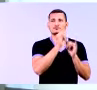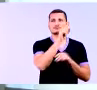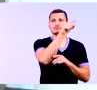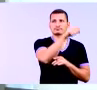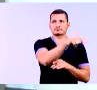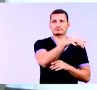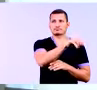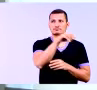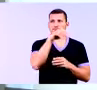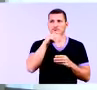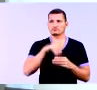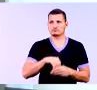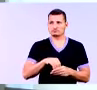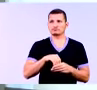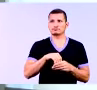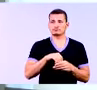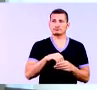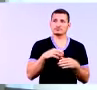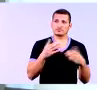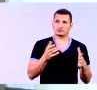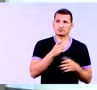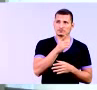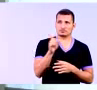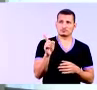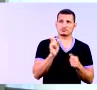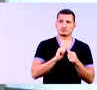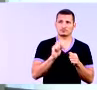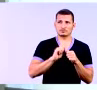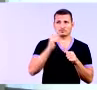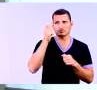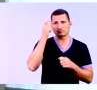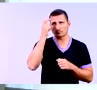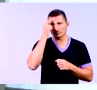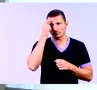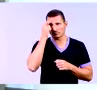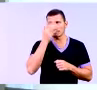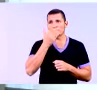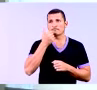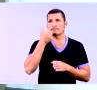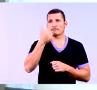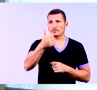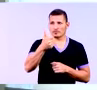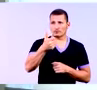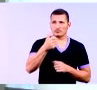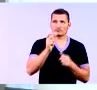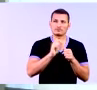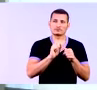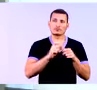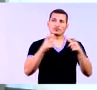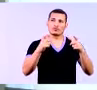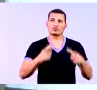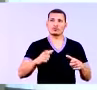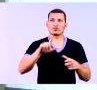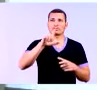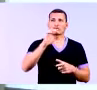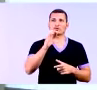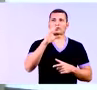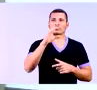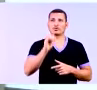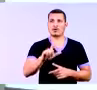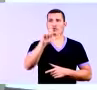nestes casos, se você fizer isso conscientemente, a melhor opção é fazer a instalação local. Ou seja, fazer o